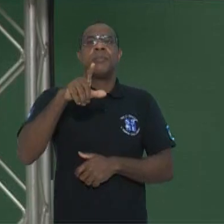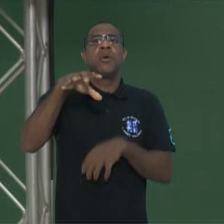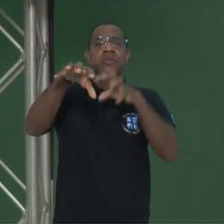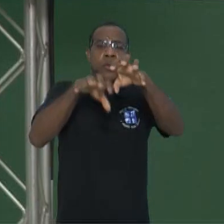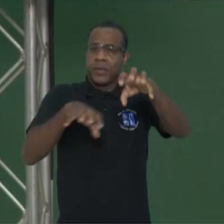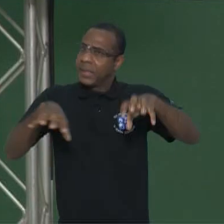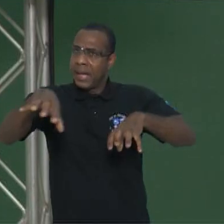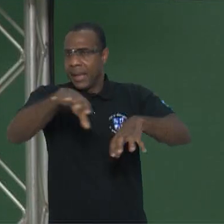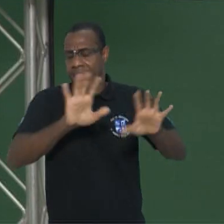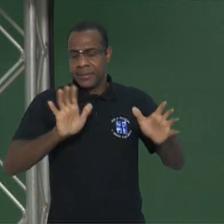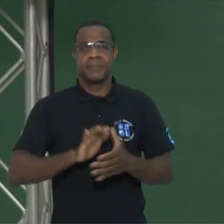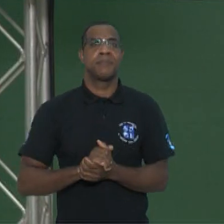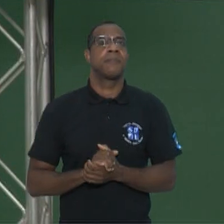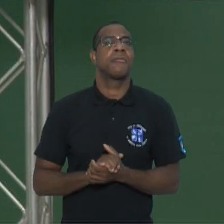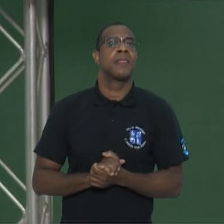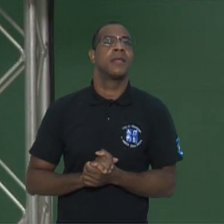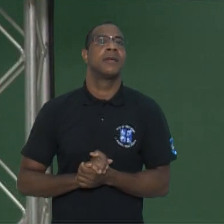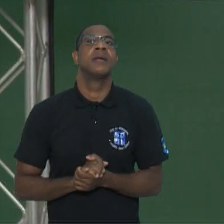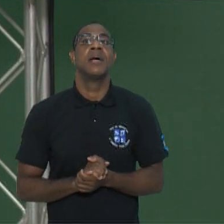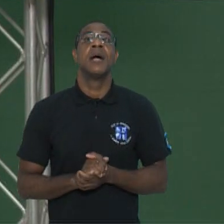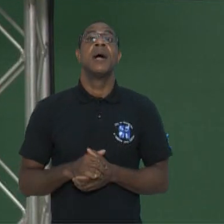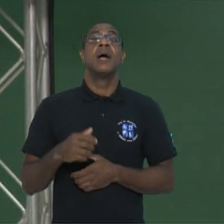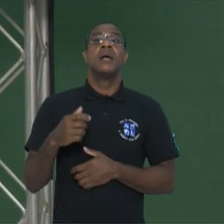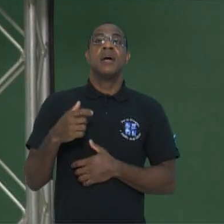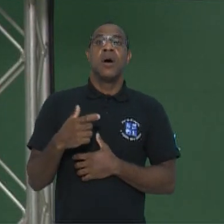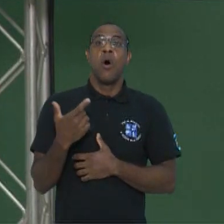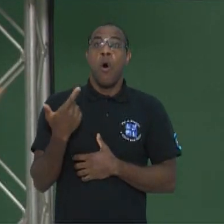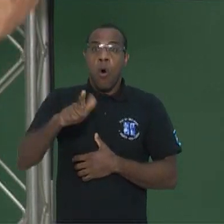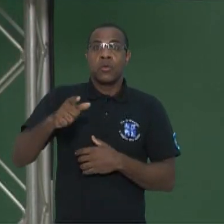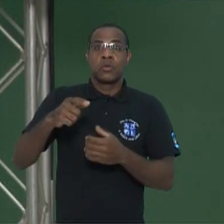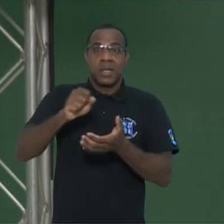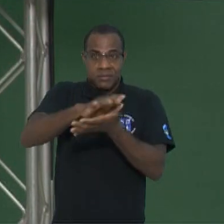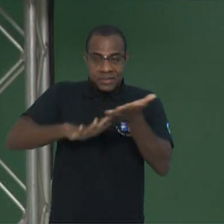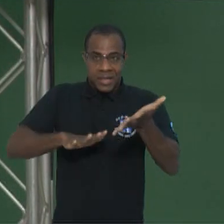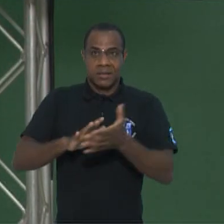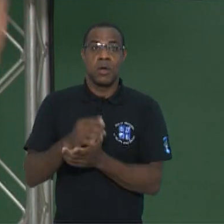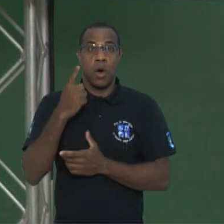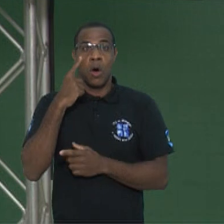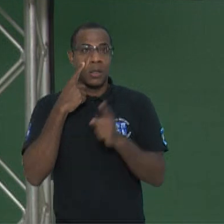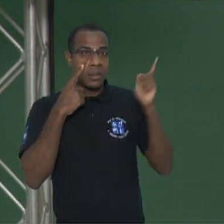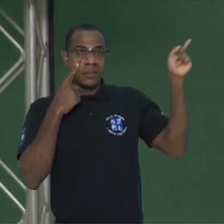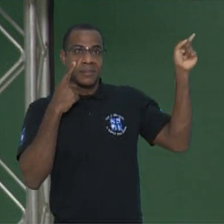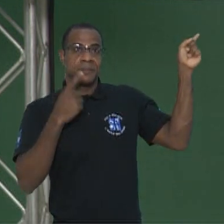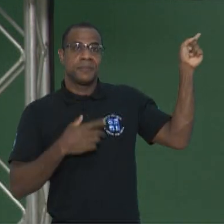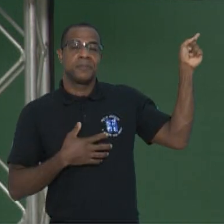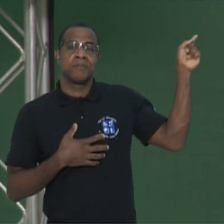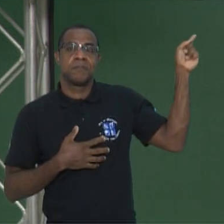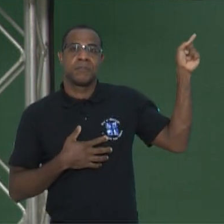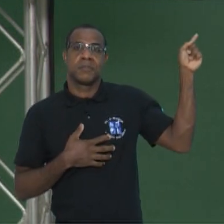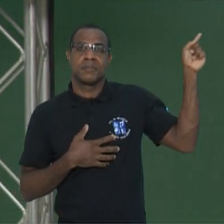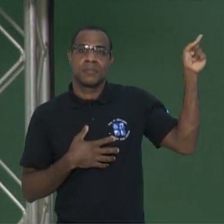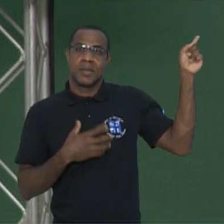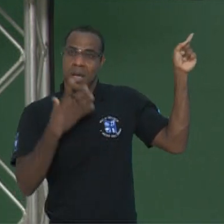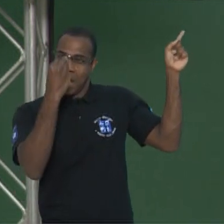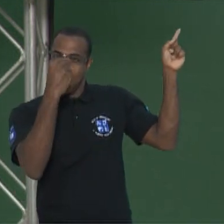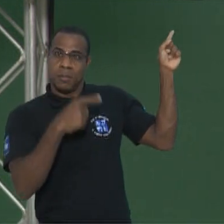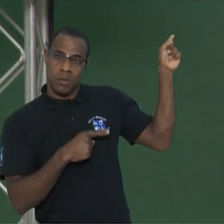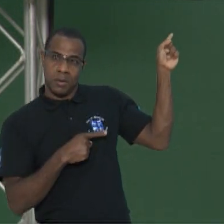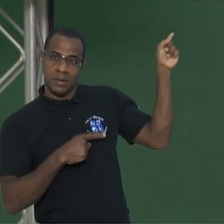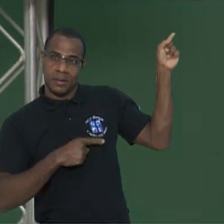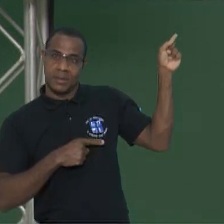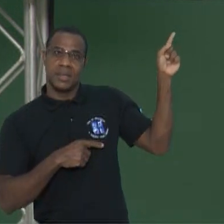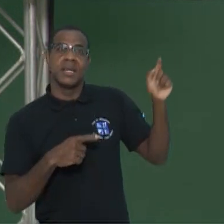né? Vamos lá para mais um exercício. Eu trouxe uma imagem ali que nós falamos um pouco durante a nossa aula sobre